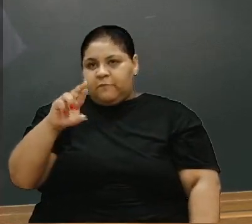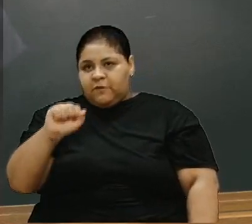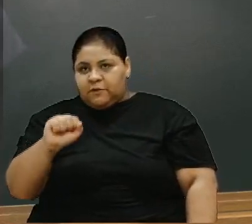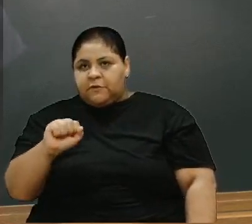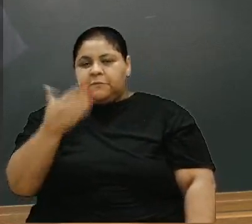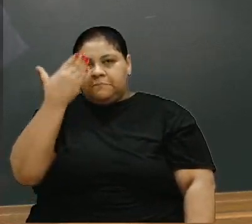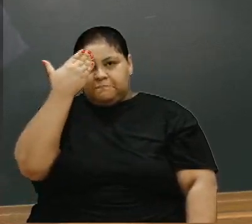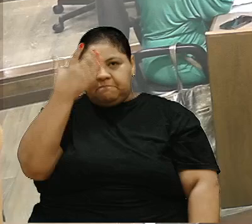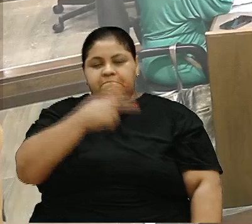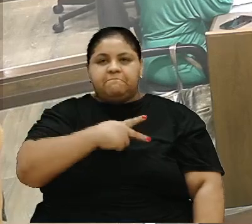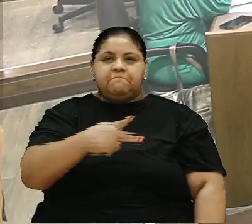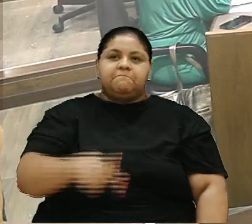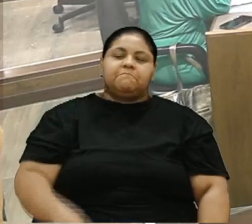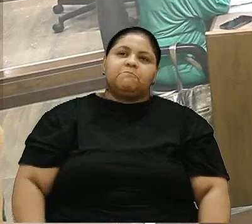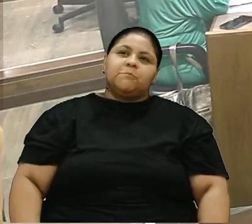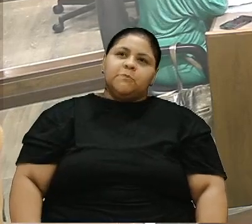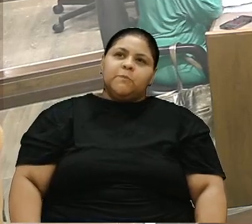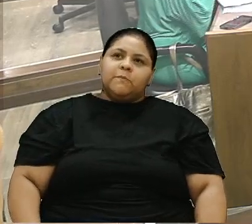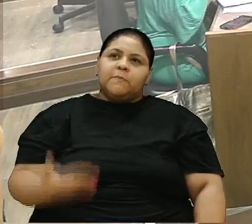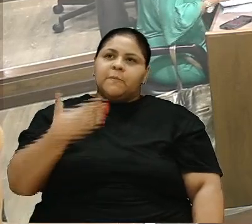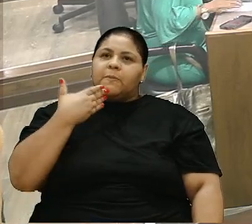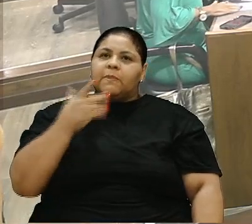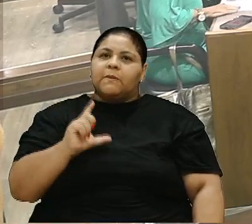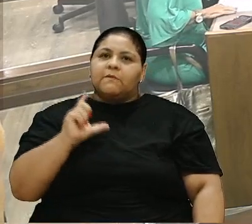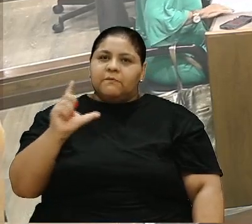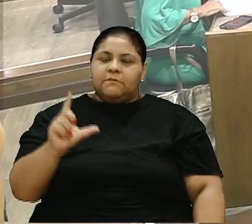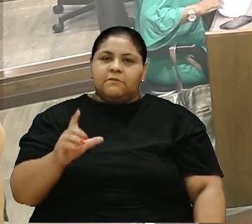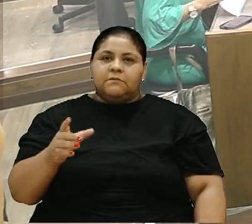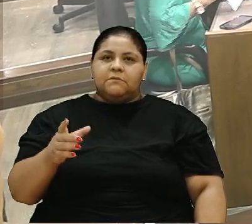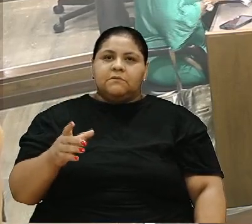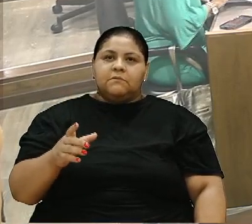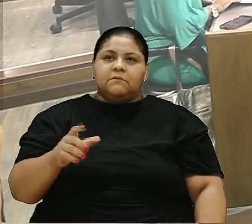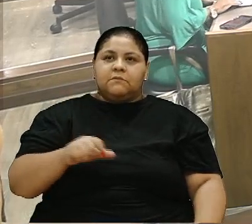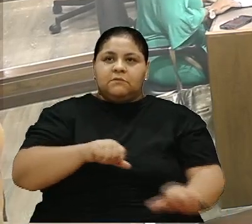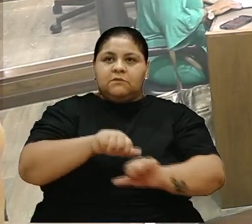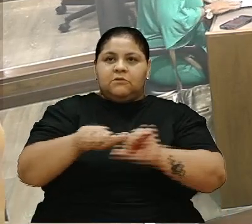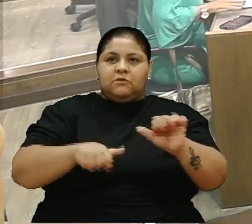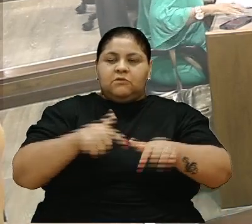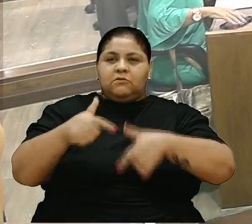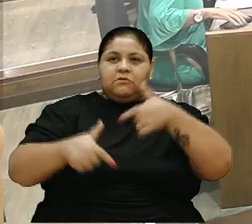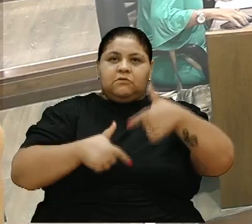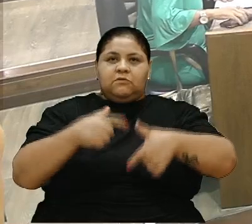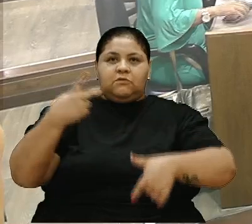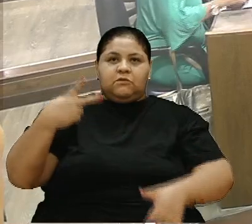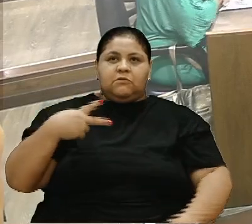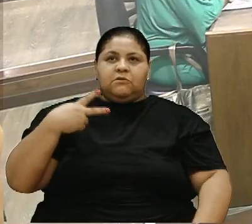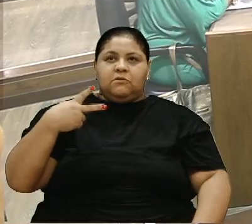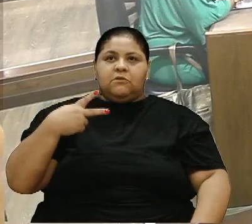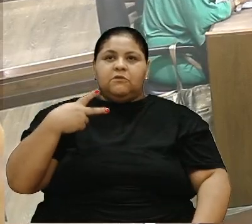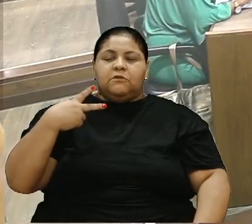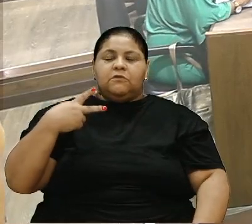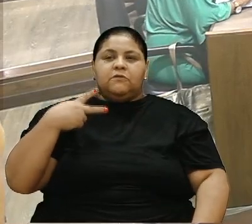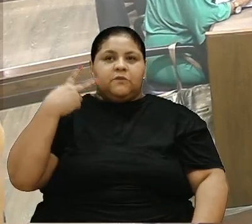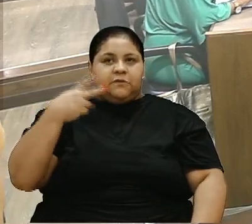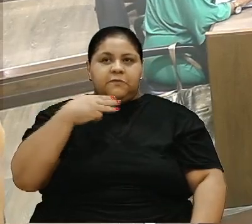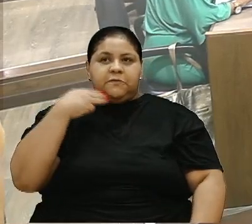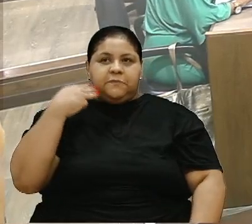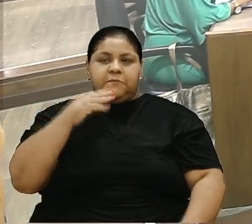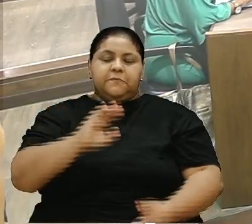Muito obrigado, presidente. Eu passo a palavra para a vereadora Marisol e depois repasso os trabalhos à vereadora Andressa